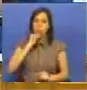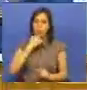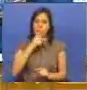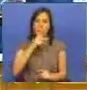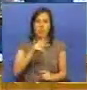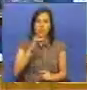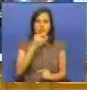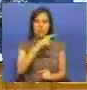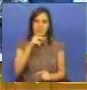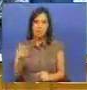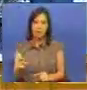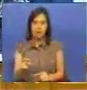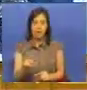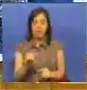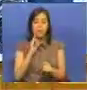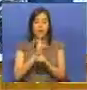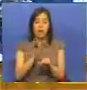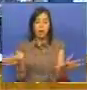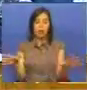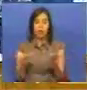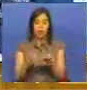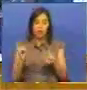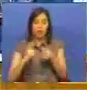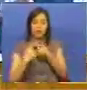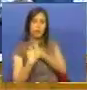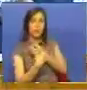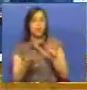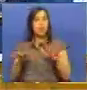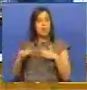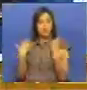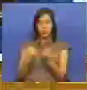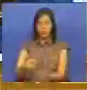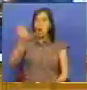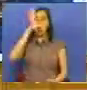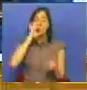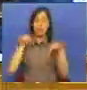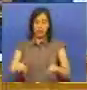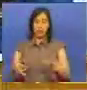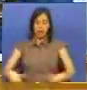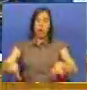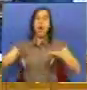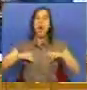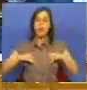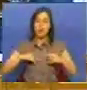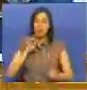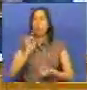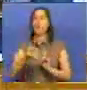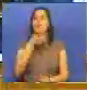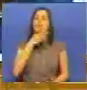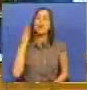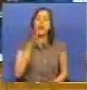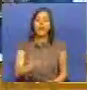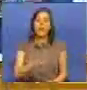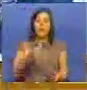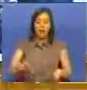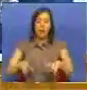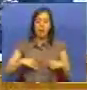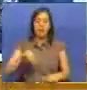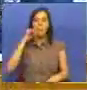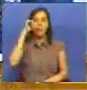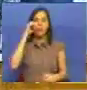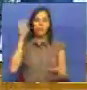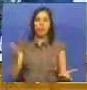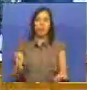Vieira da Silva ainda na concertação social. Ou seja, o Governo vem aqui assumir aquilo que tem andado a dizer que ainda não assumiu.